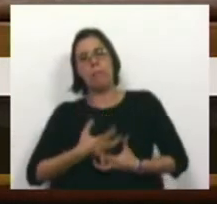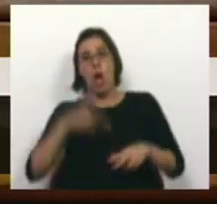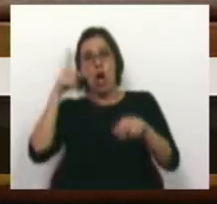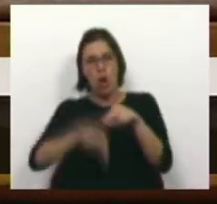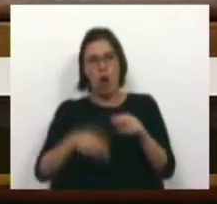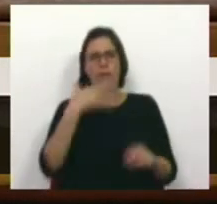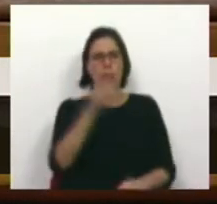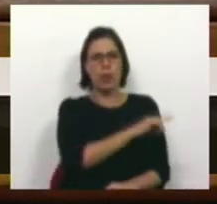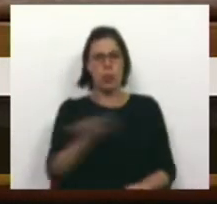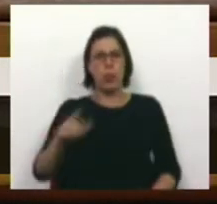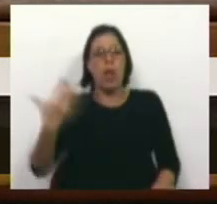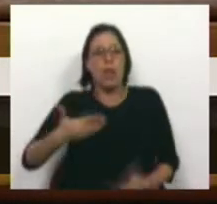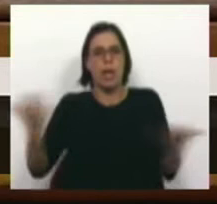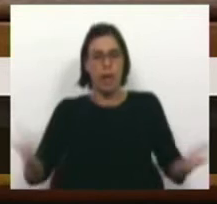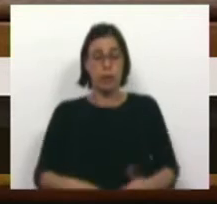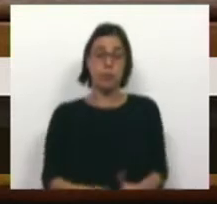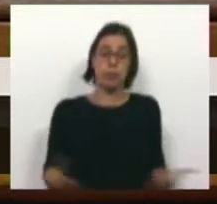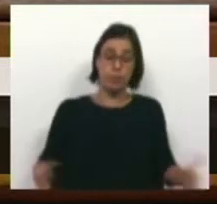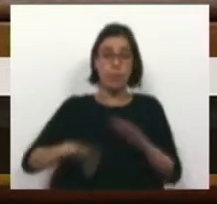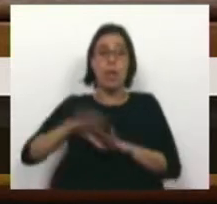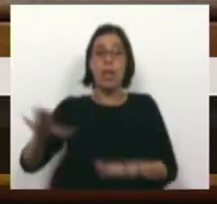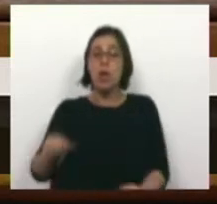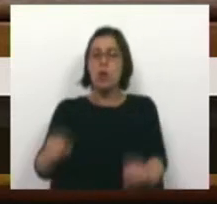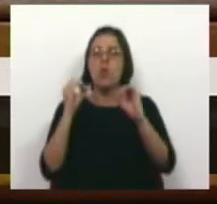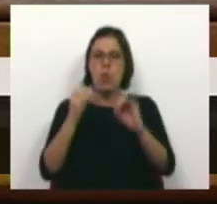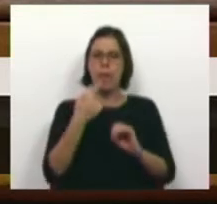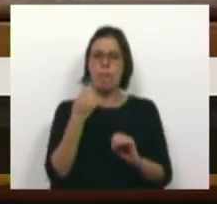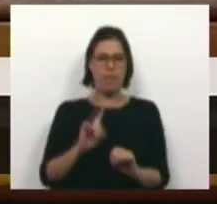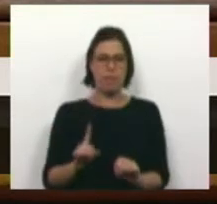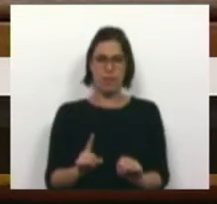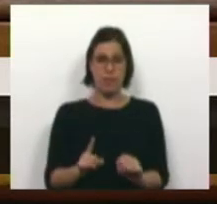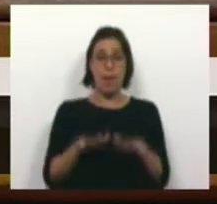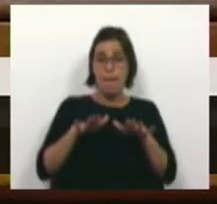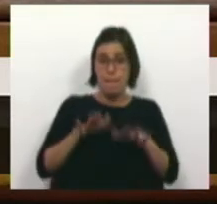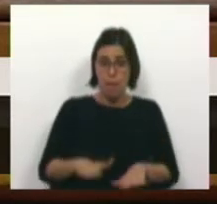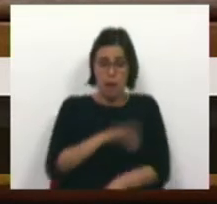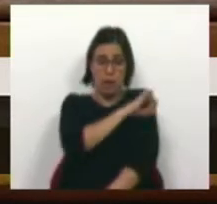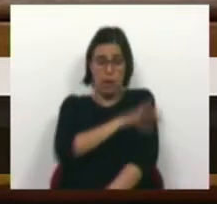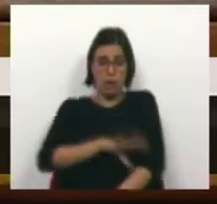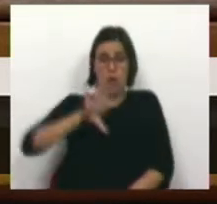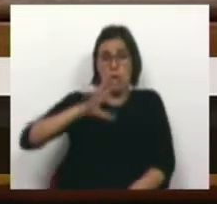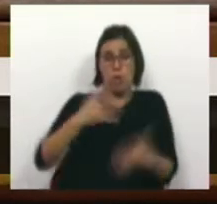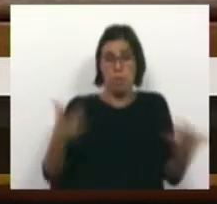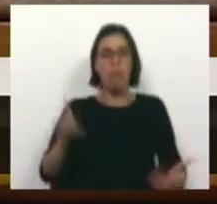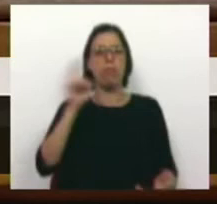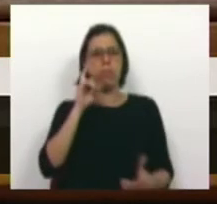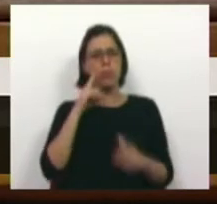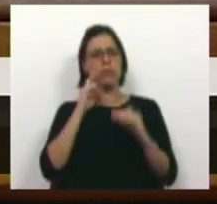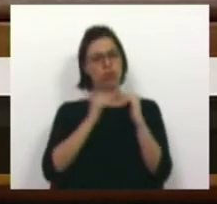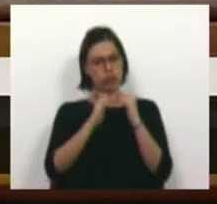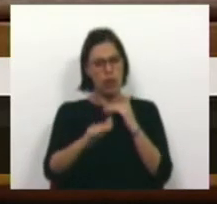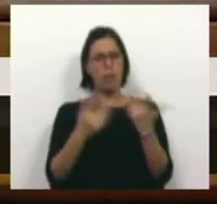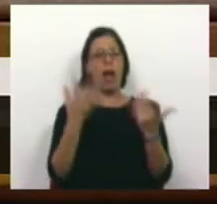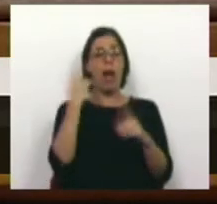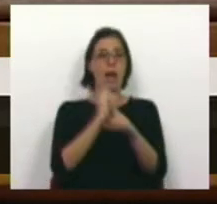cortar a direito nos direitos. O que a direita nunca conseguirá perceber é que parar o empobrecimento do país, garantir a estabilidade onde